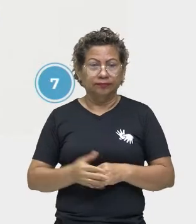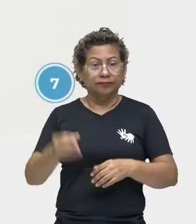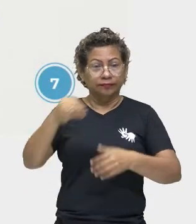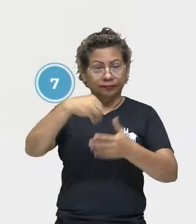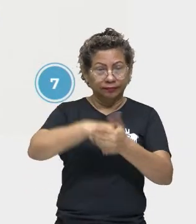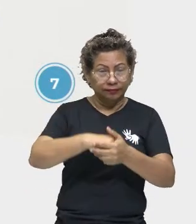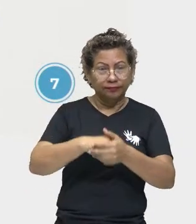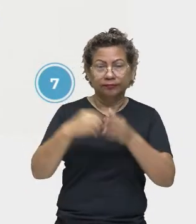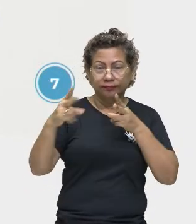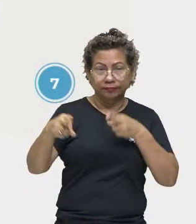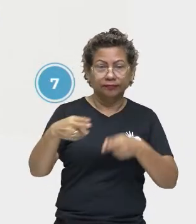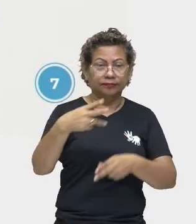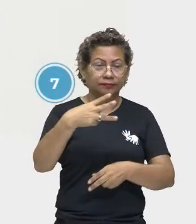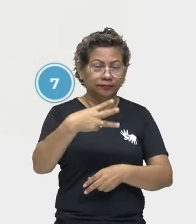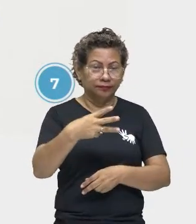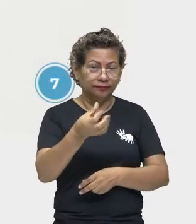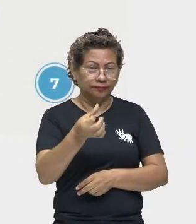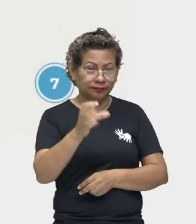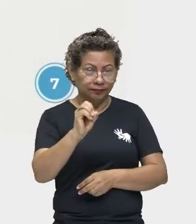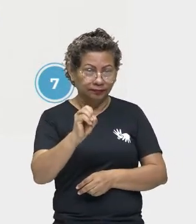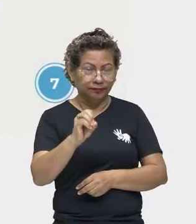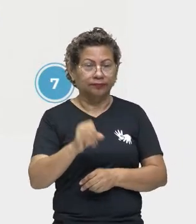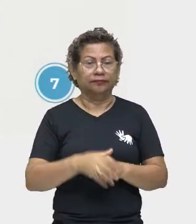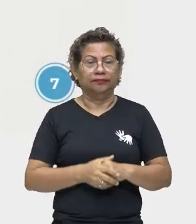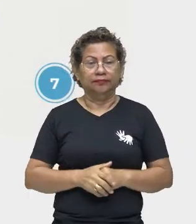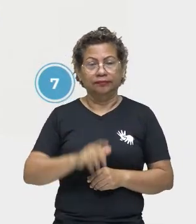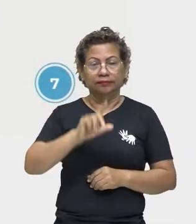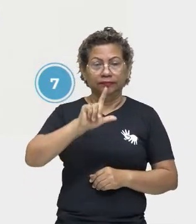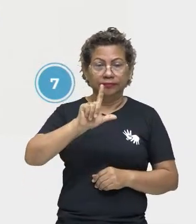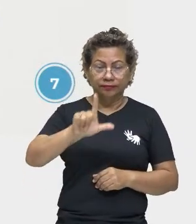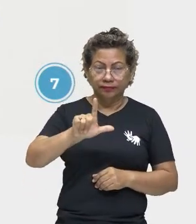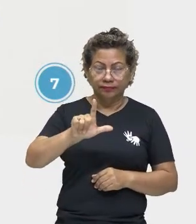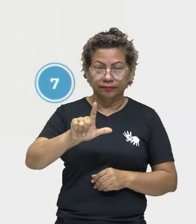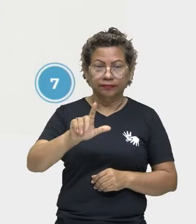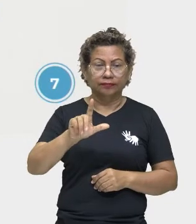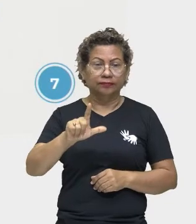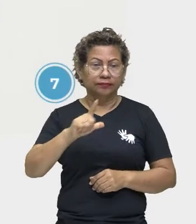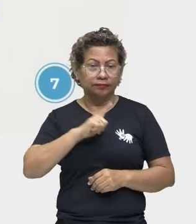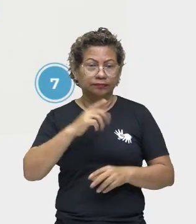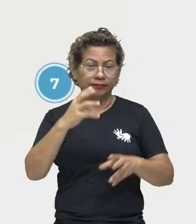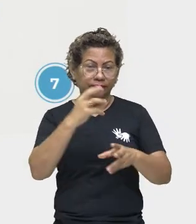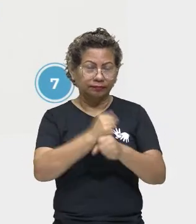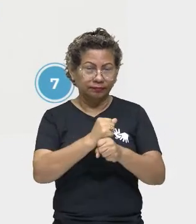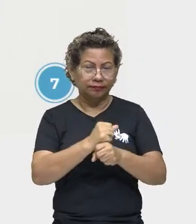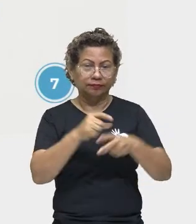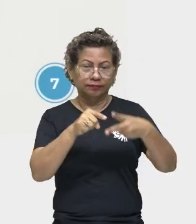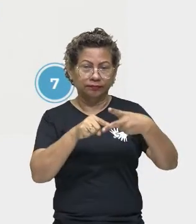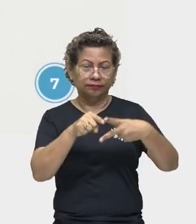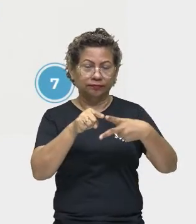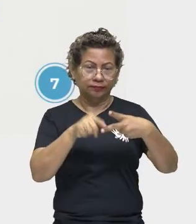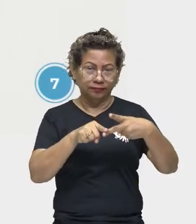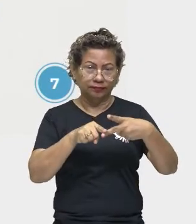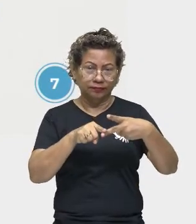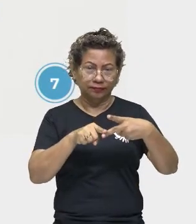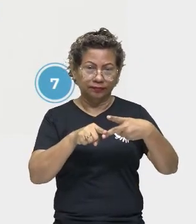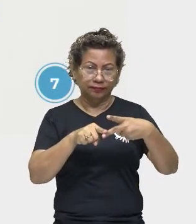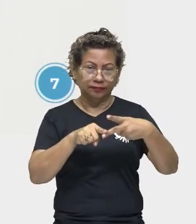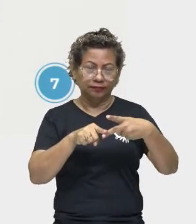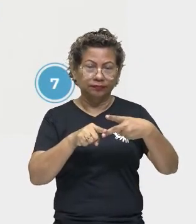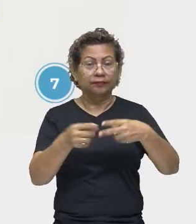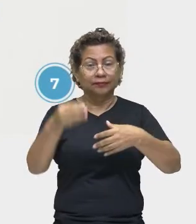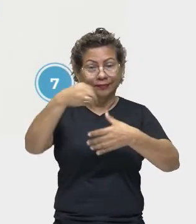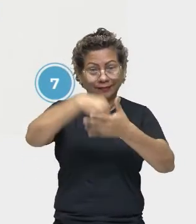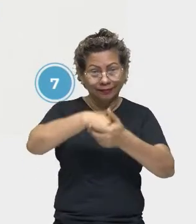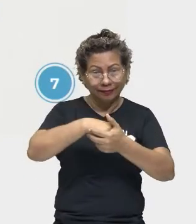graus. No caso, os quadriláteros, né? 3 lados os triângulos, 4 lados os quadriláteros. Os polígonos que